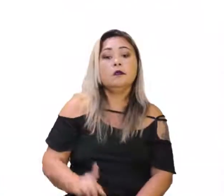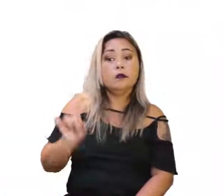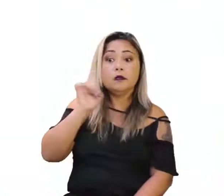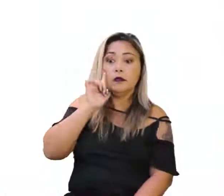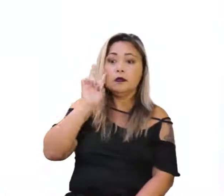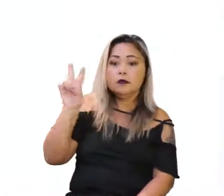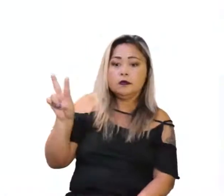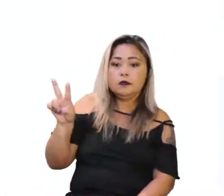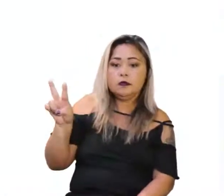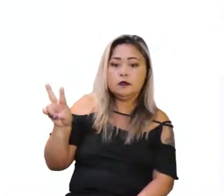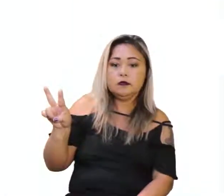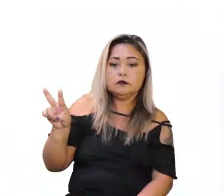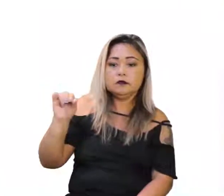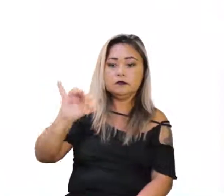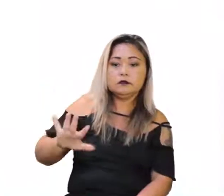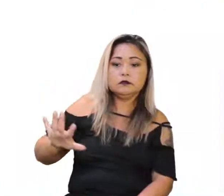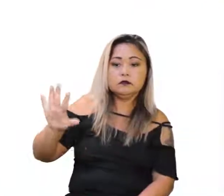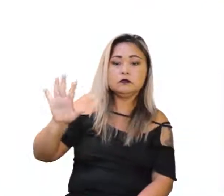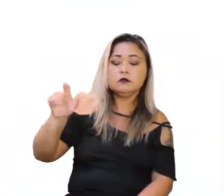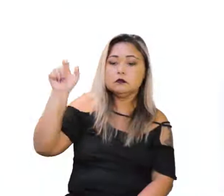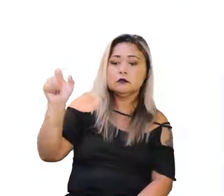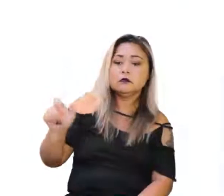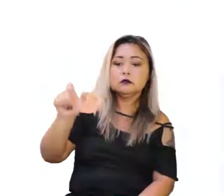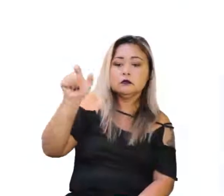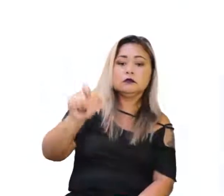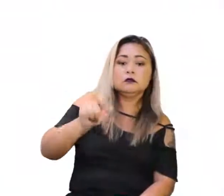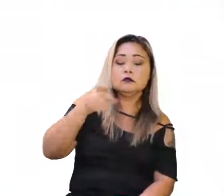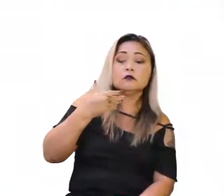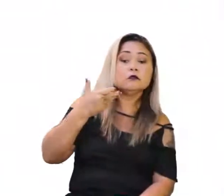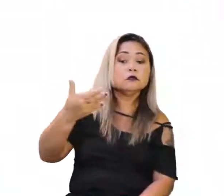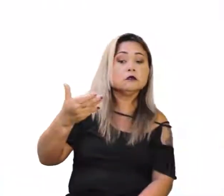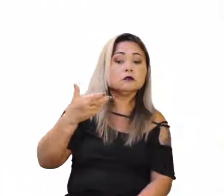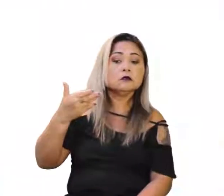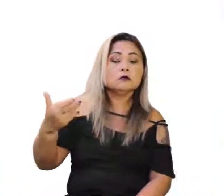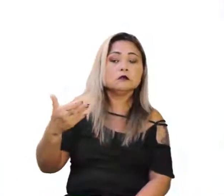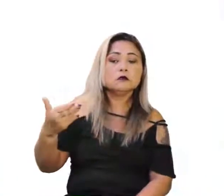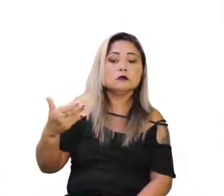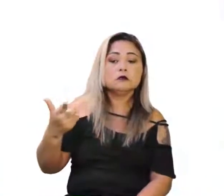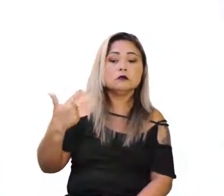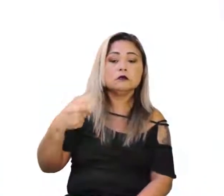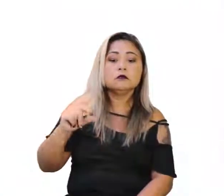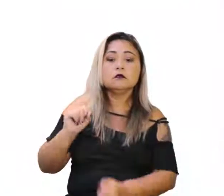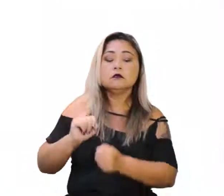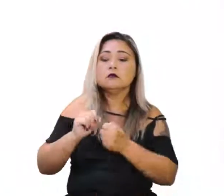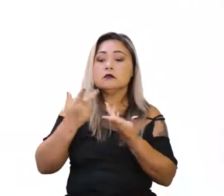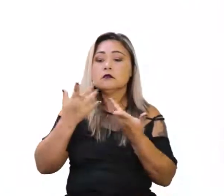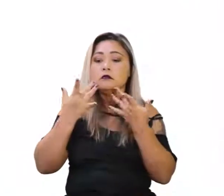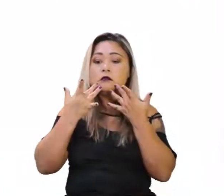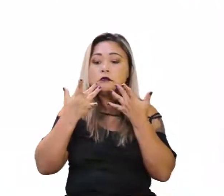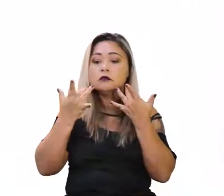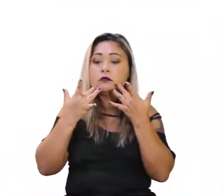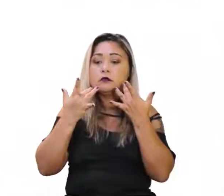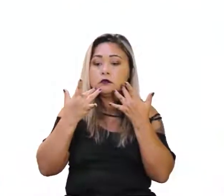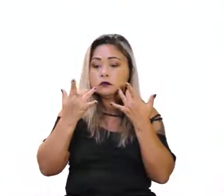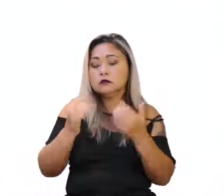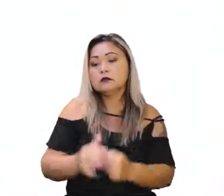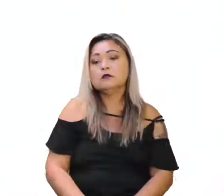Estamos vendo aí uma imagem, né, com personagens ali dialogando, fazendo uma encenação